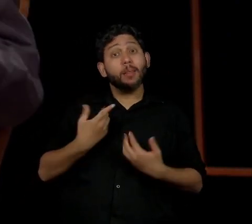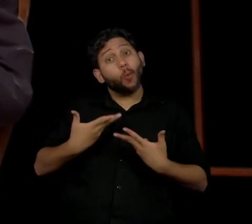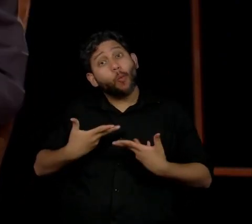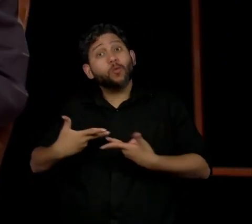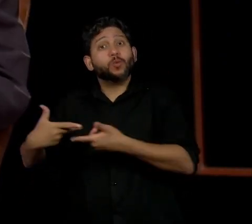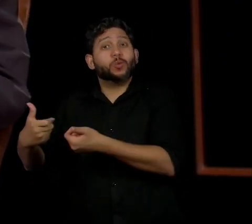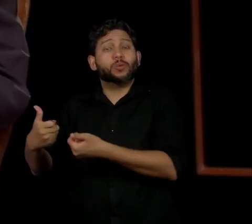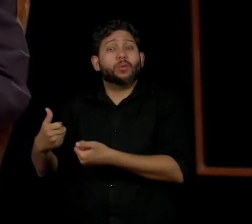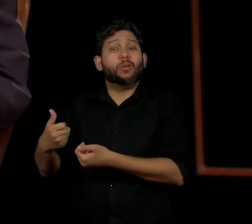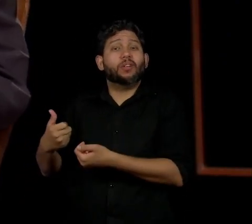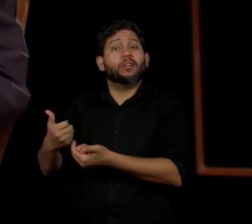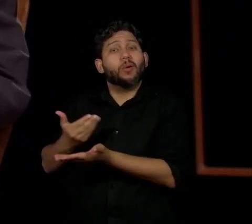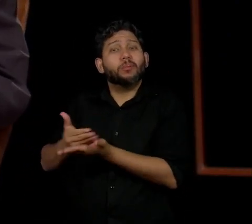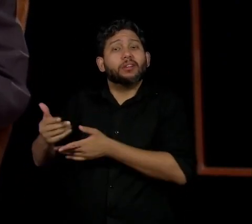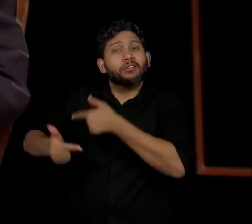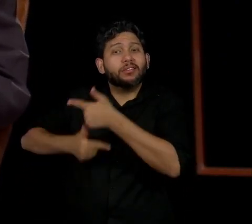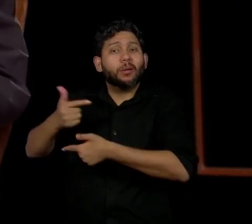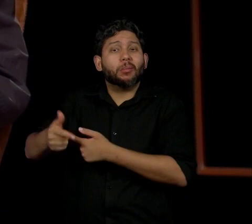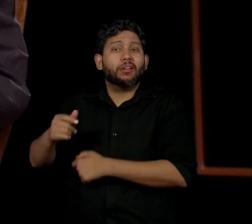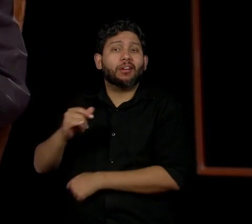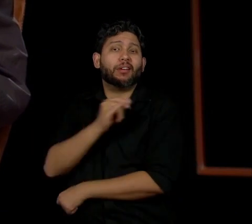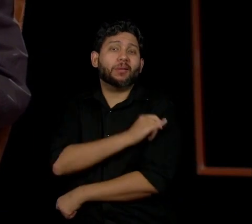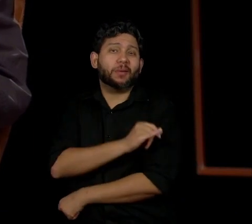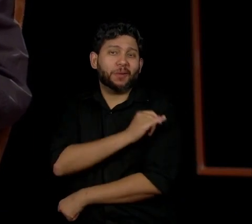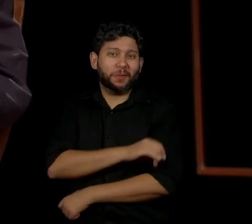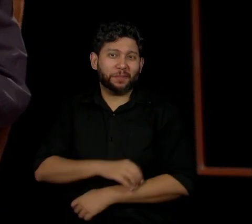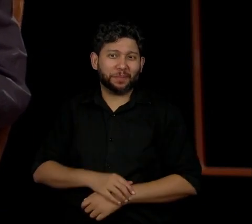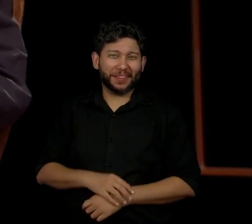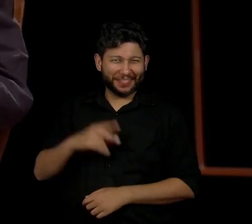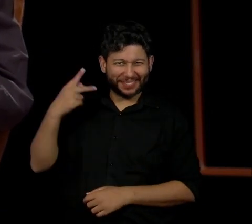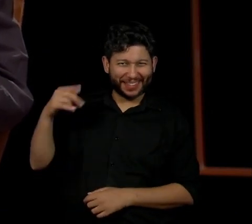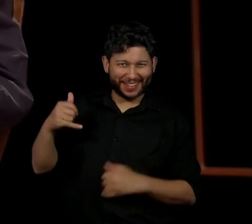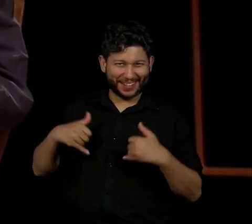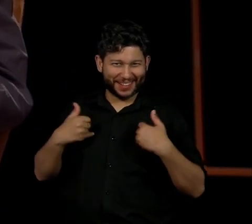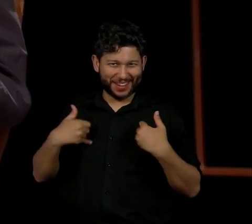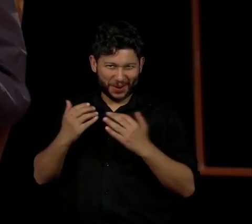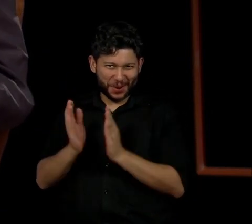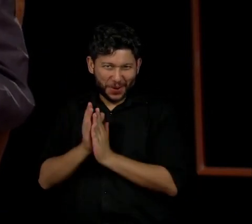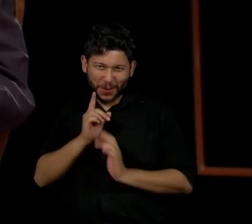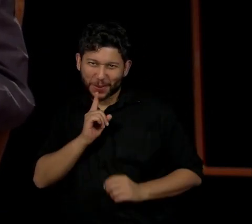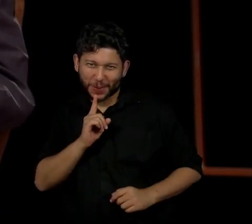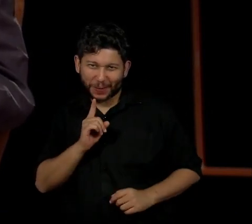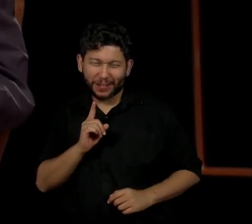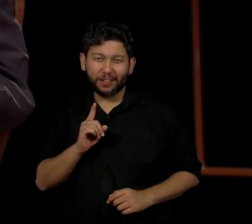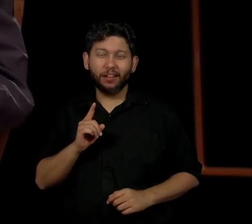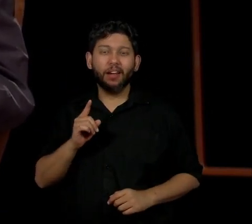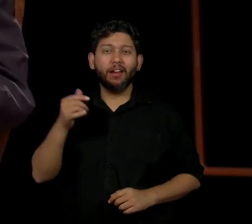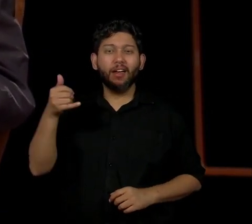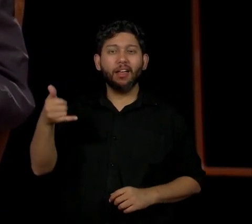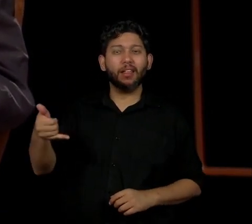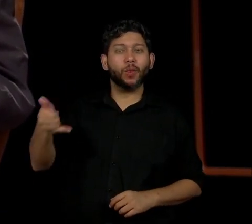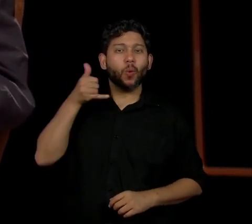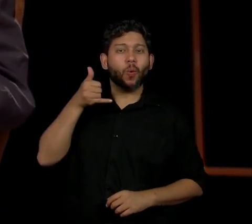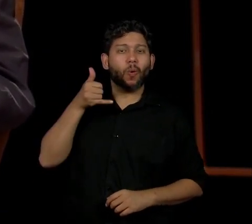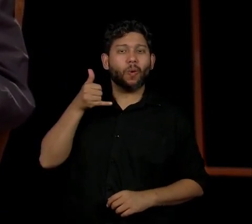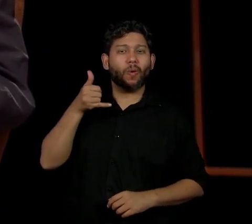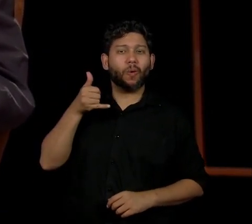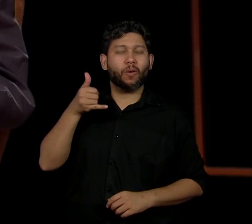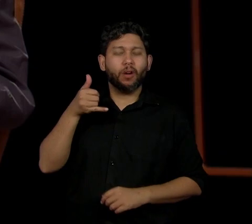a trabalhar. Num dia do aniversário dele, ele ligou para mim, no mesmo dia.